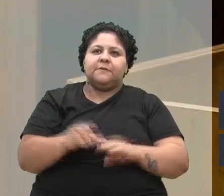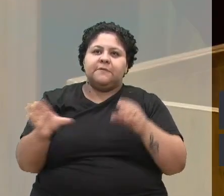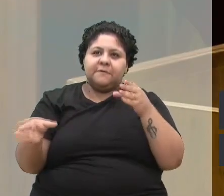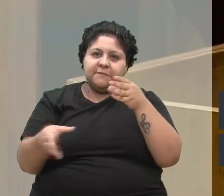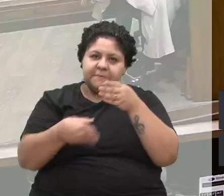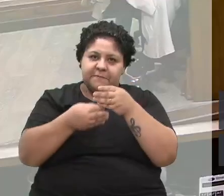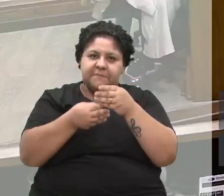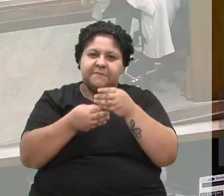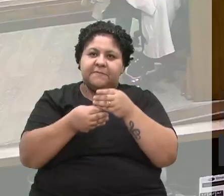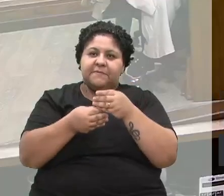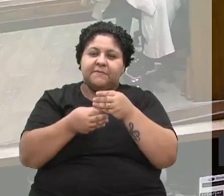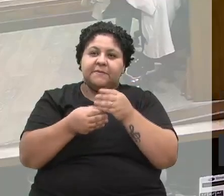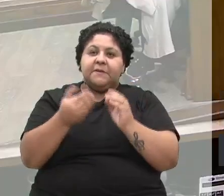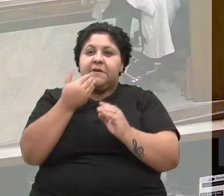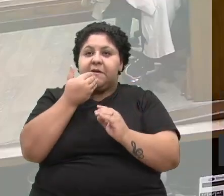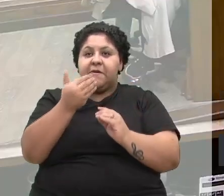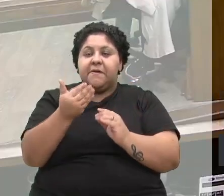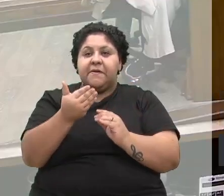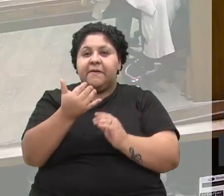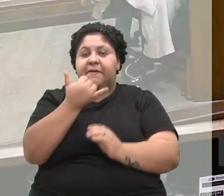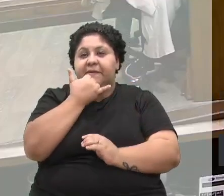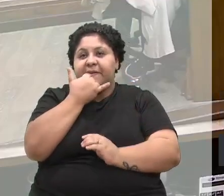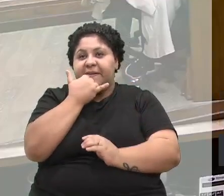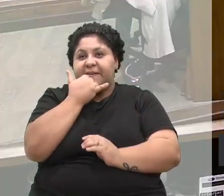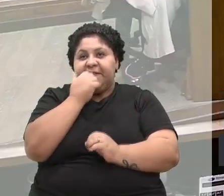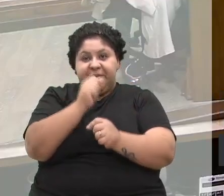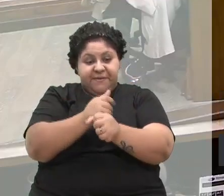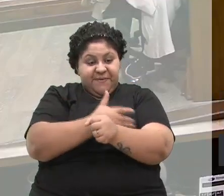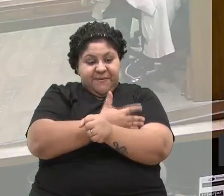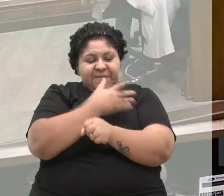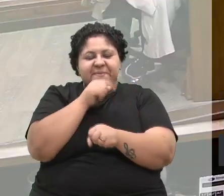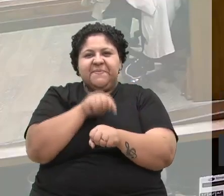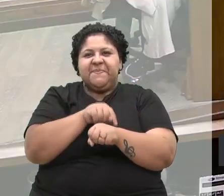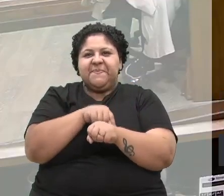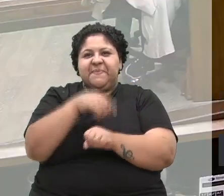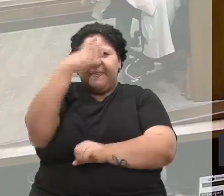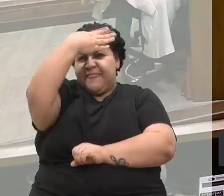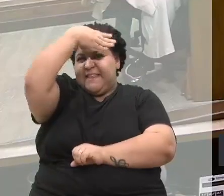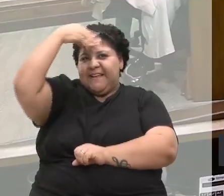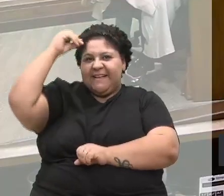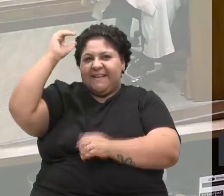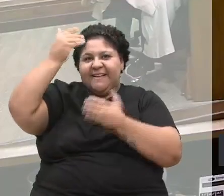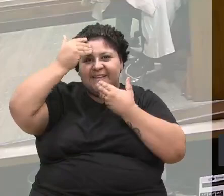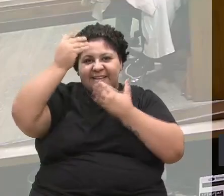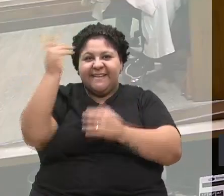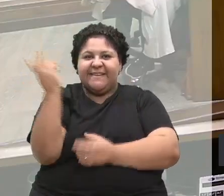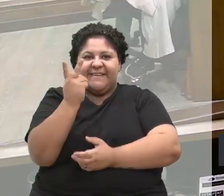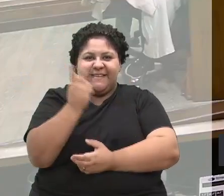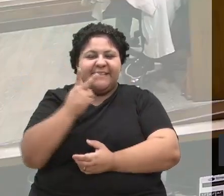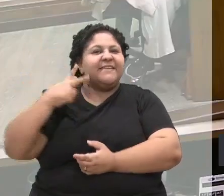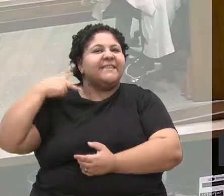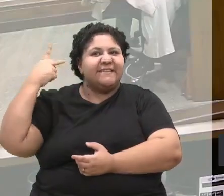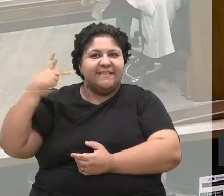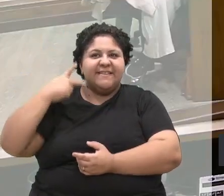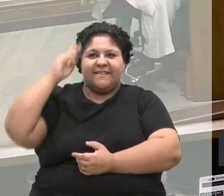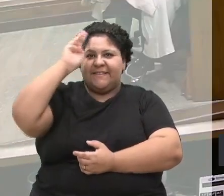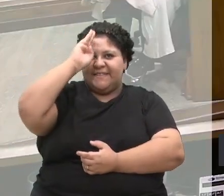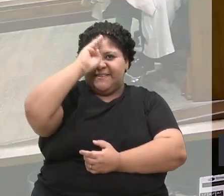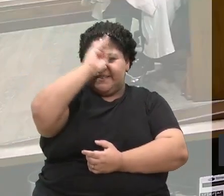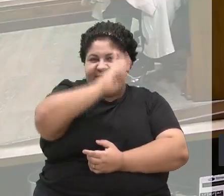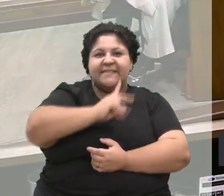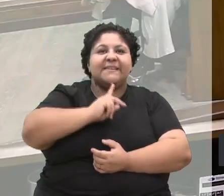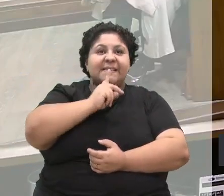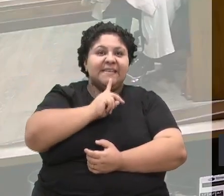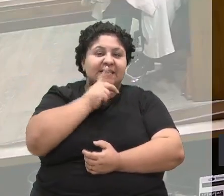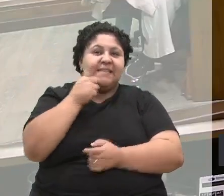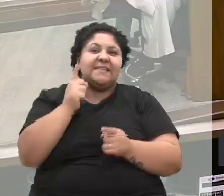Não, até peço desculpa, em função até da emoção do momento. Eu esqueci de agradecer os dois vereadores, o Bressan e o senhor,